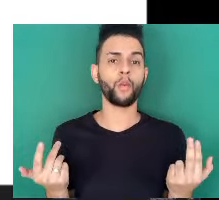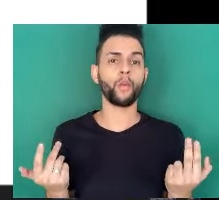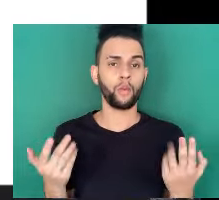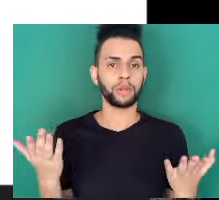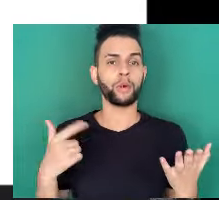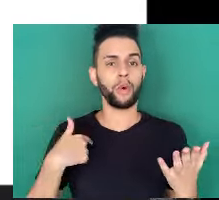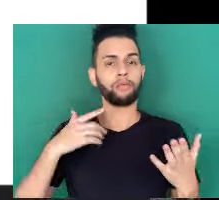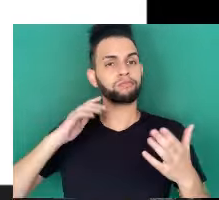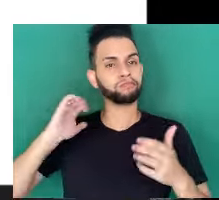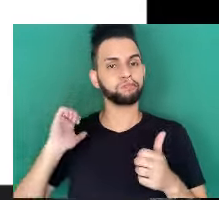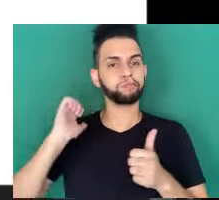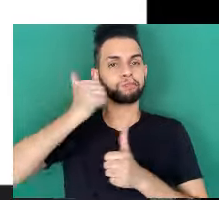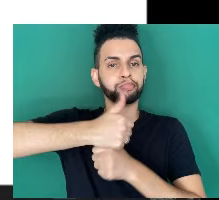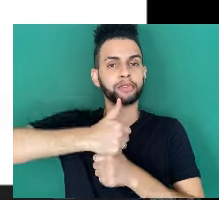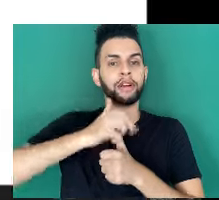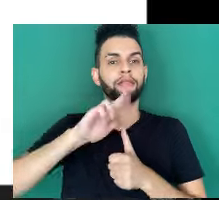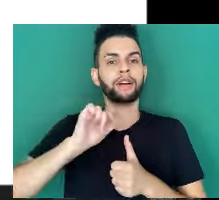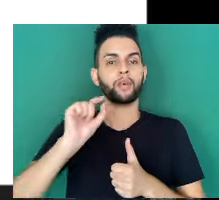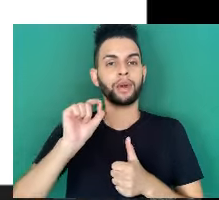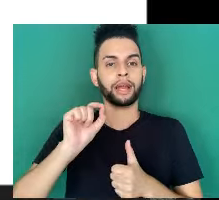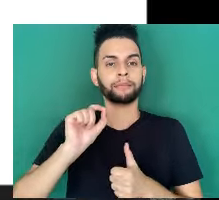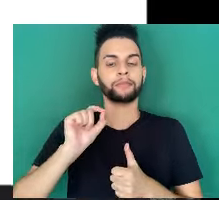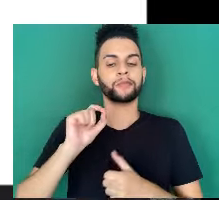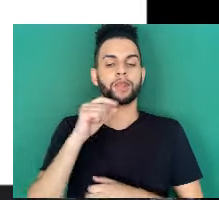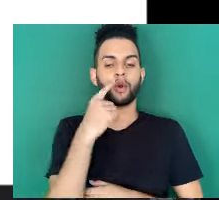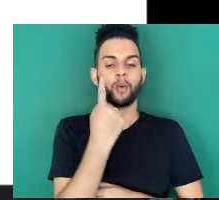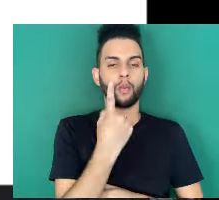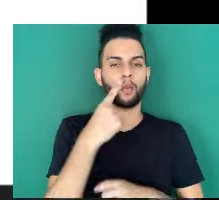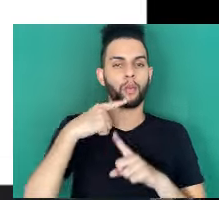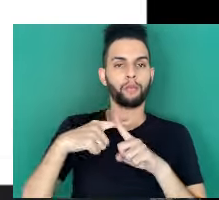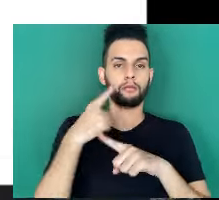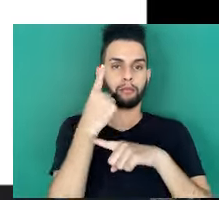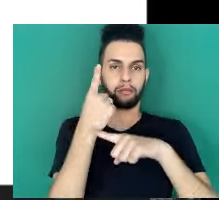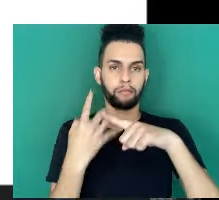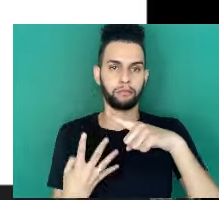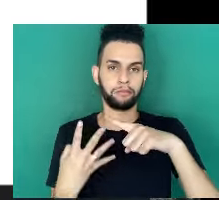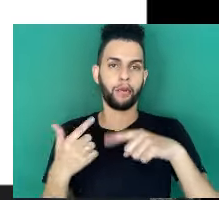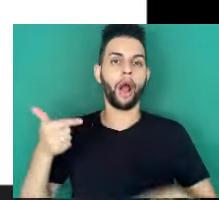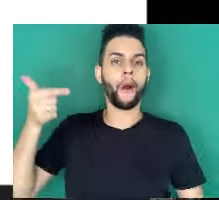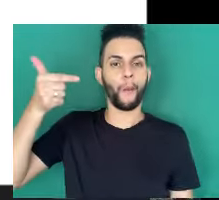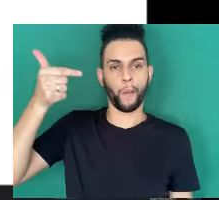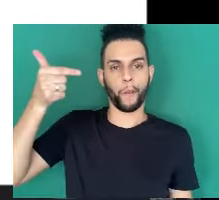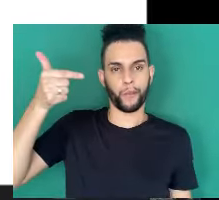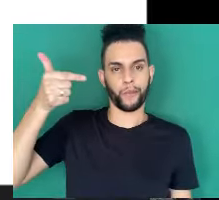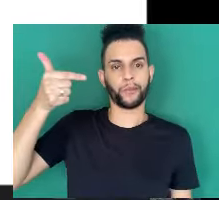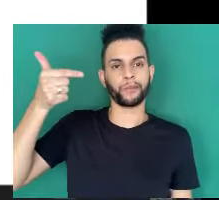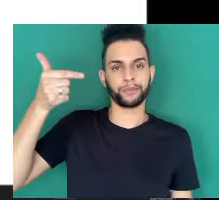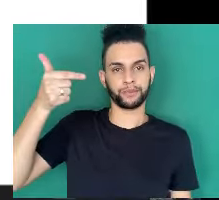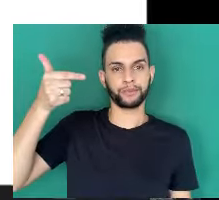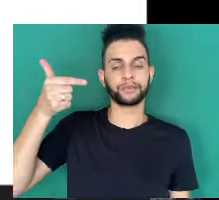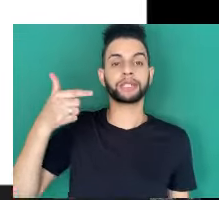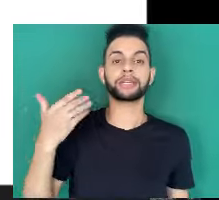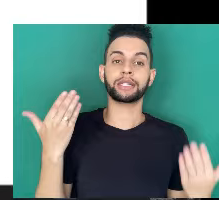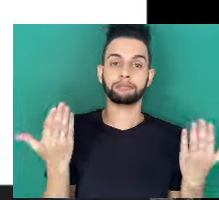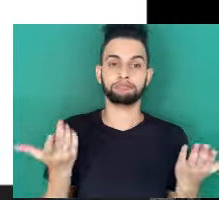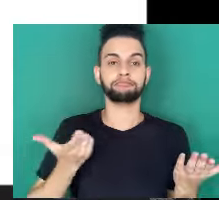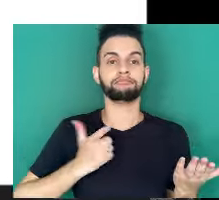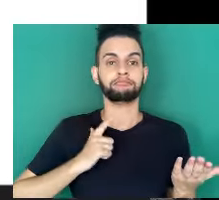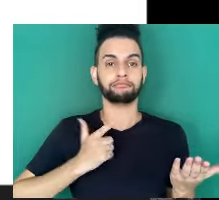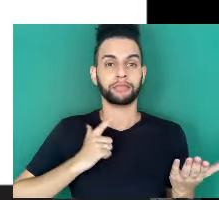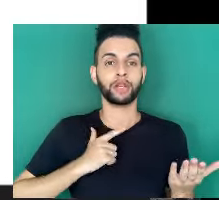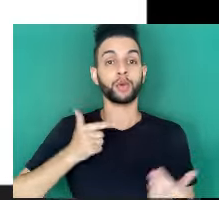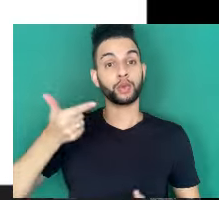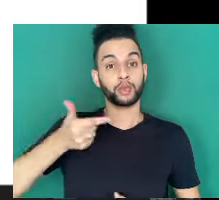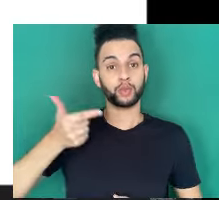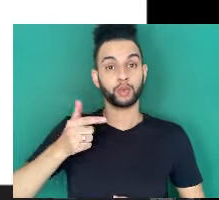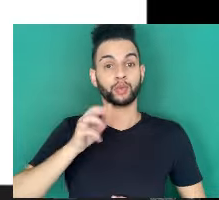eu substituir esse valor, vai ficar ao quadrado, né? Então eu vou obter o segundo montante, que vai